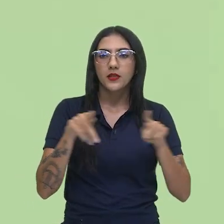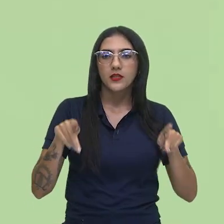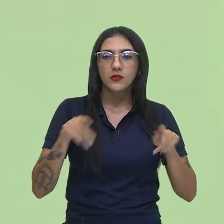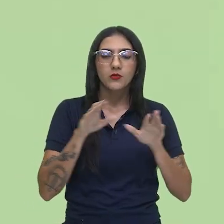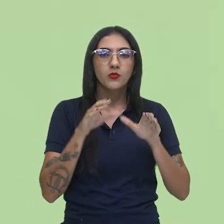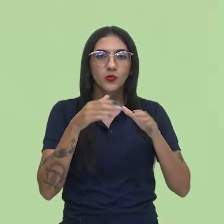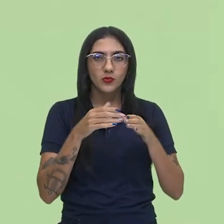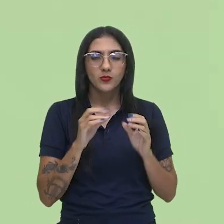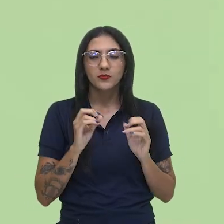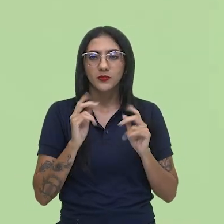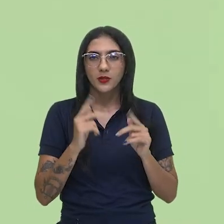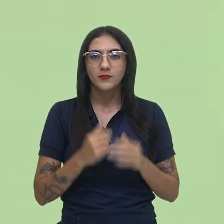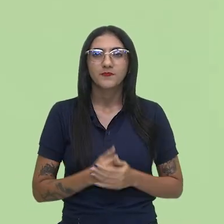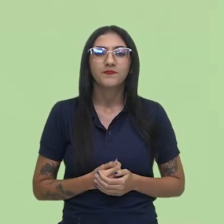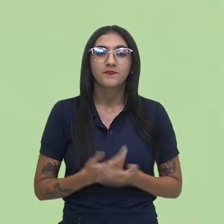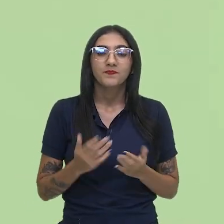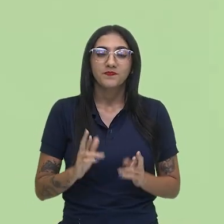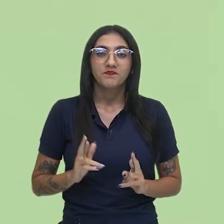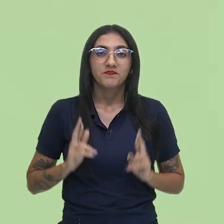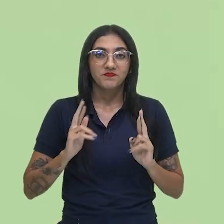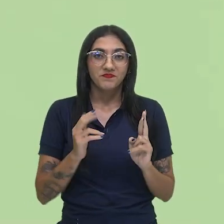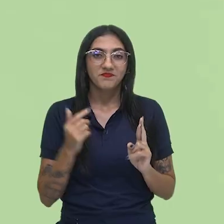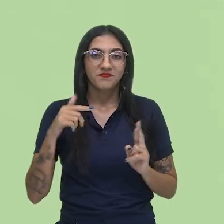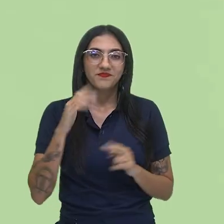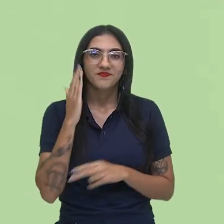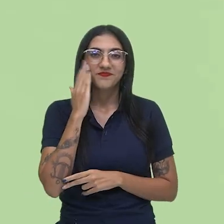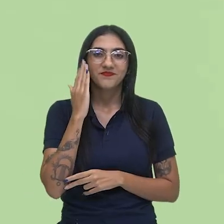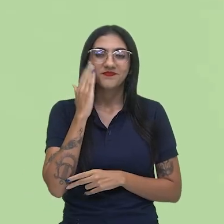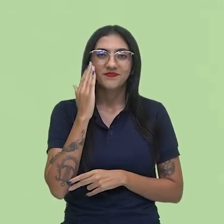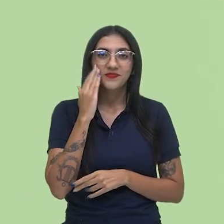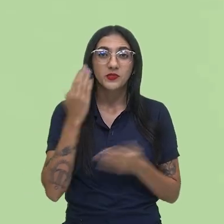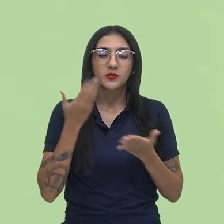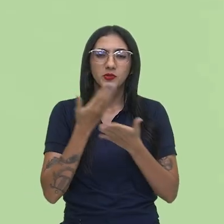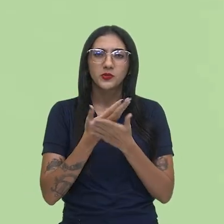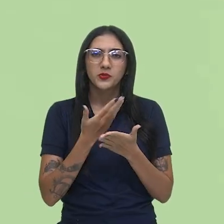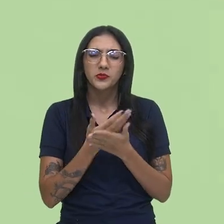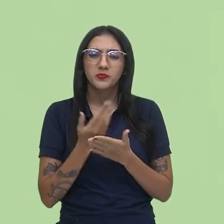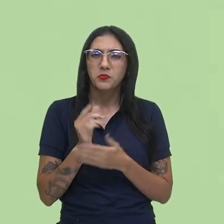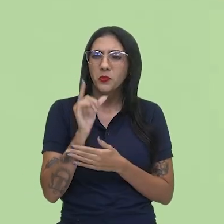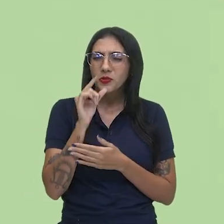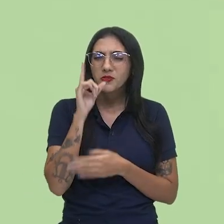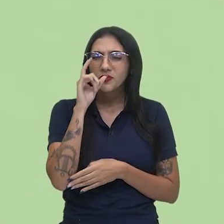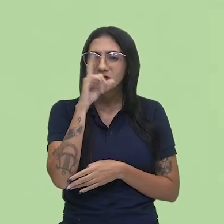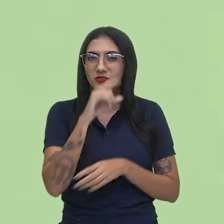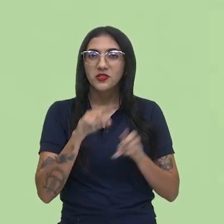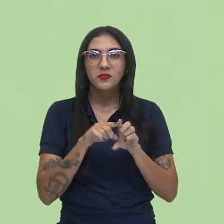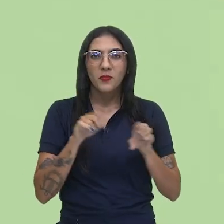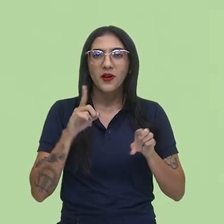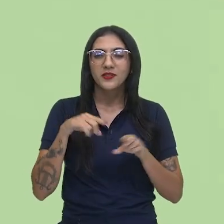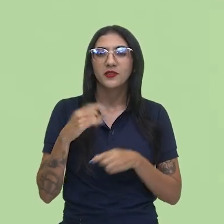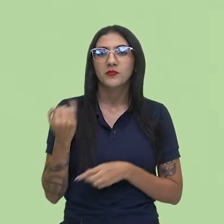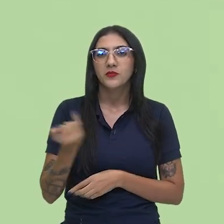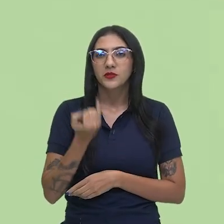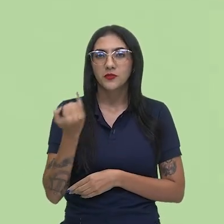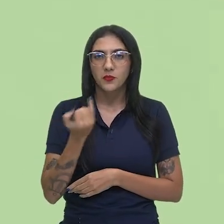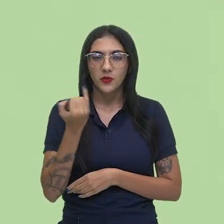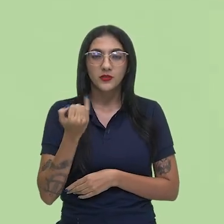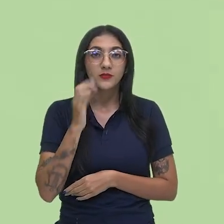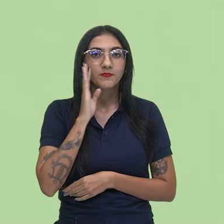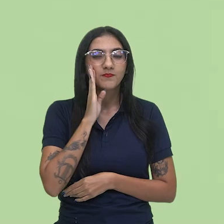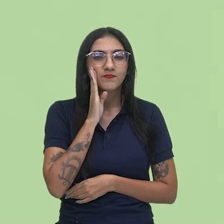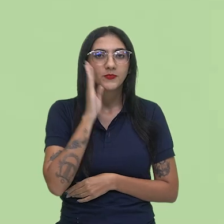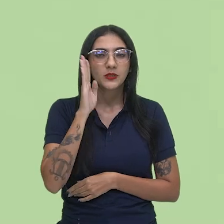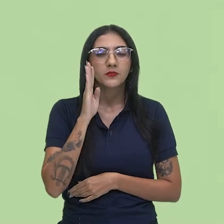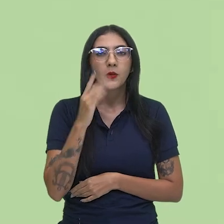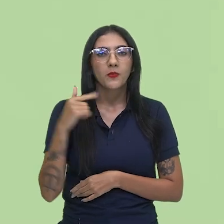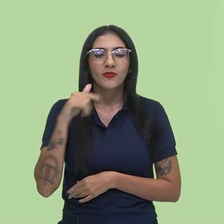família, ok? Eu espero que vocês tenham compreendido, né? Uma aula um pouquinho complexa, mas ela é muito importante, ela é fundamental para